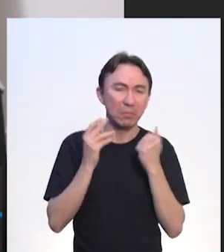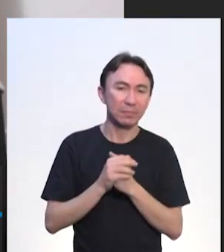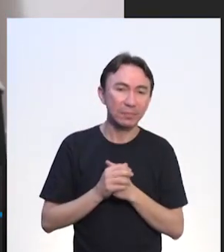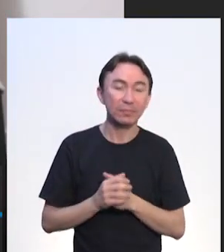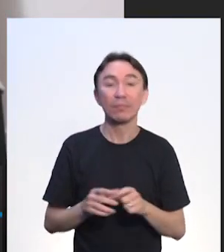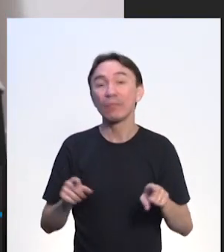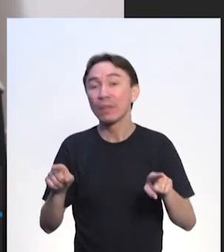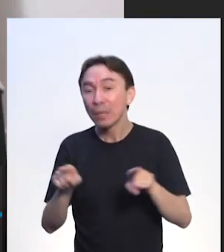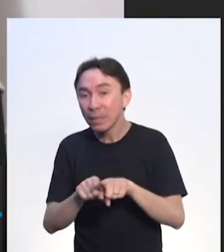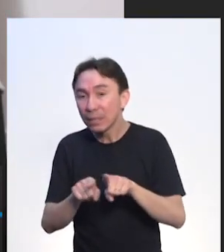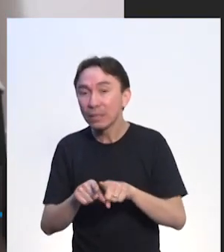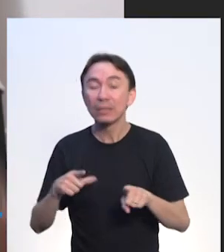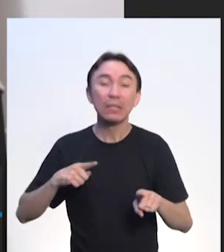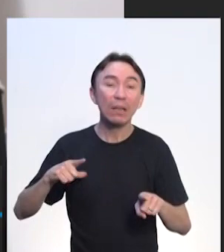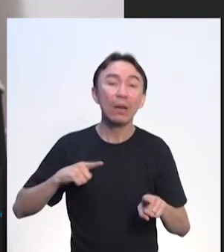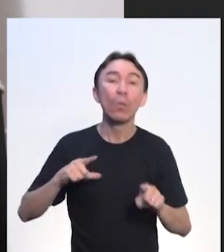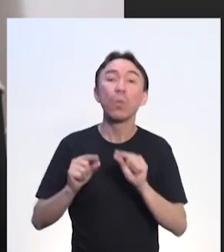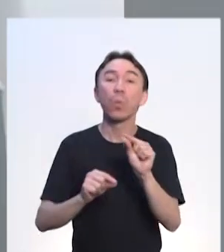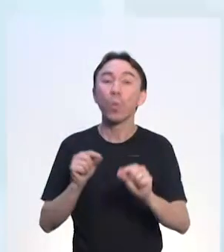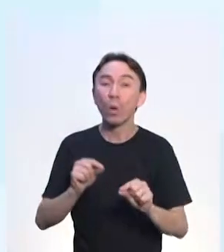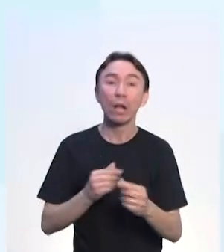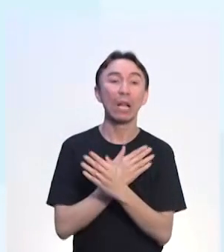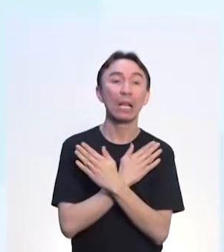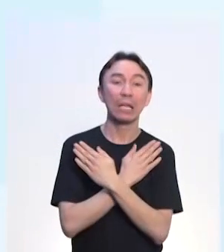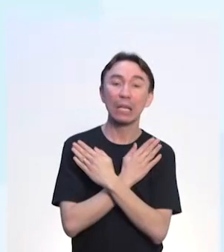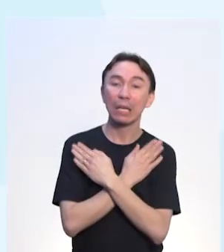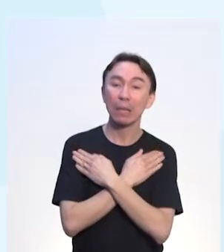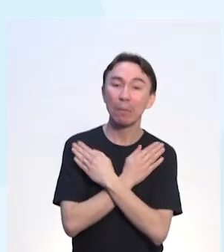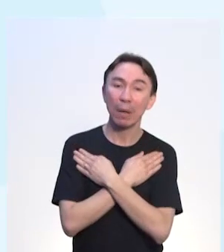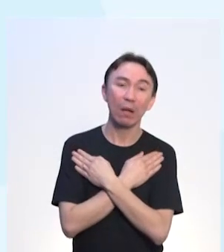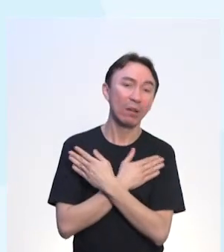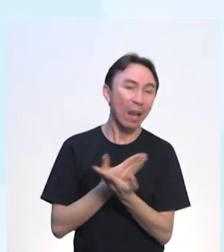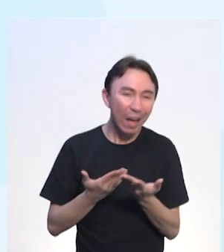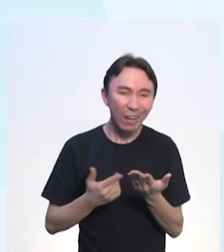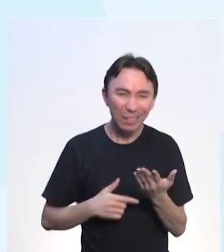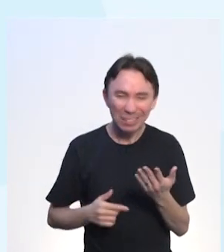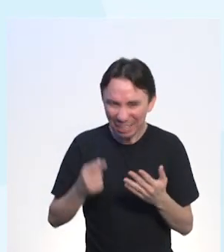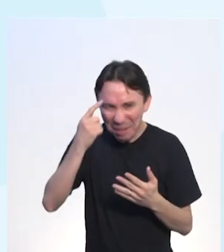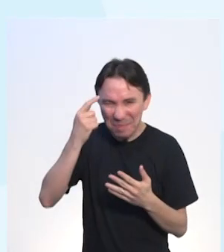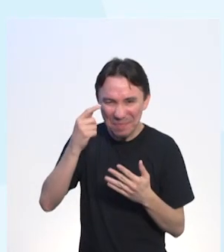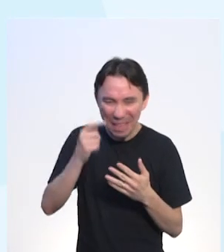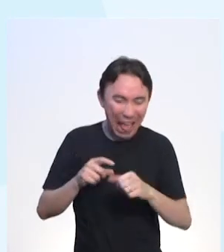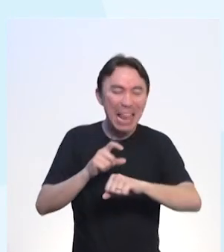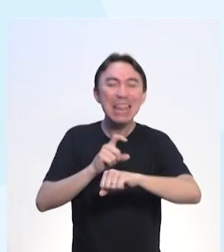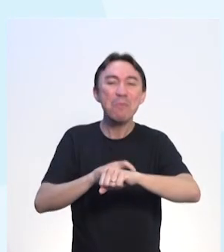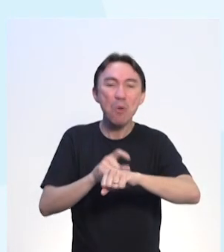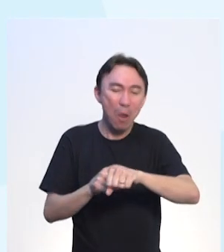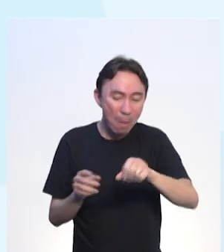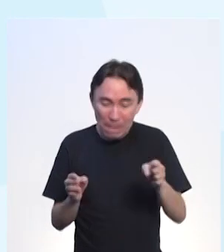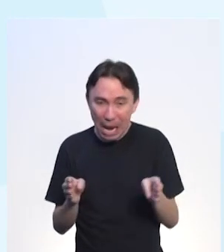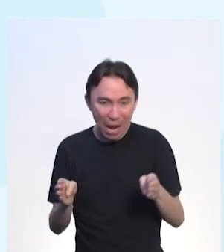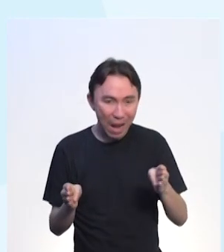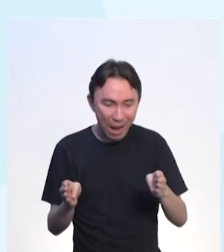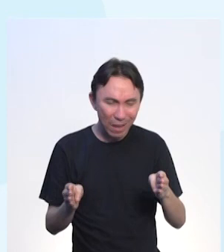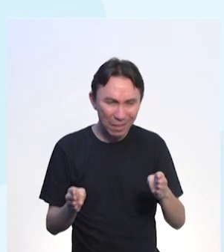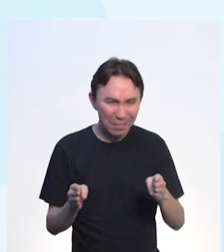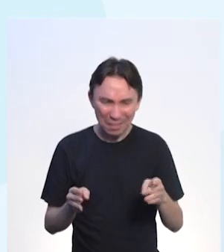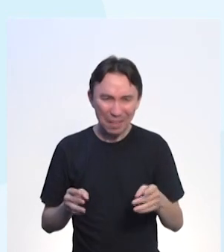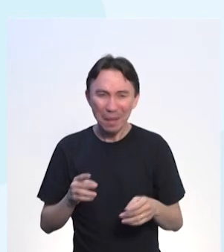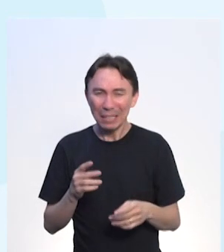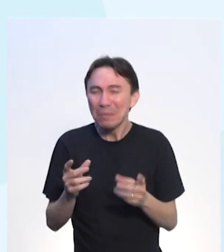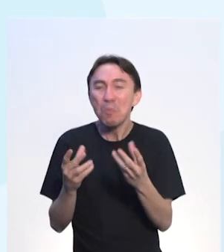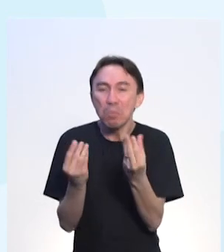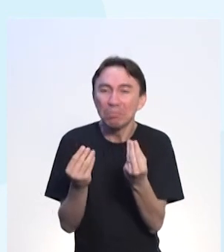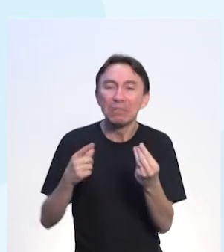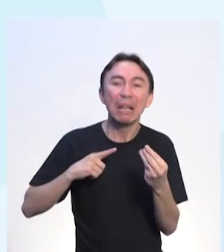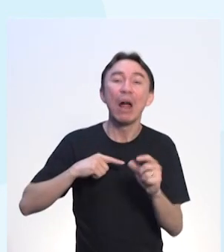desemprego temporário, que é mais comum ali no espaço rural, que é justamente por causa da sazonalidade. Então, a gente,